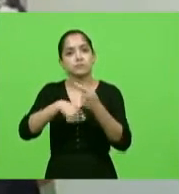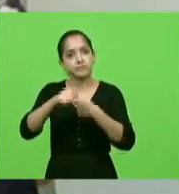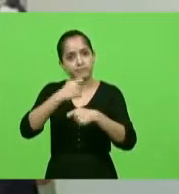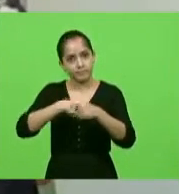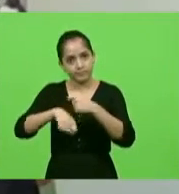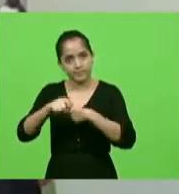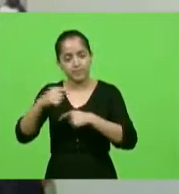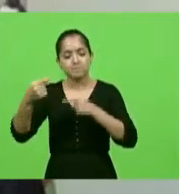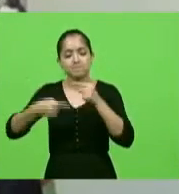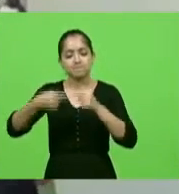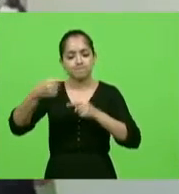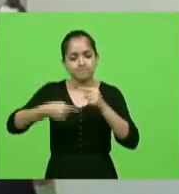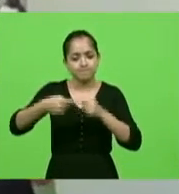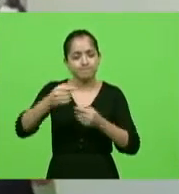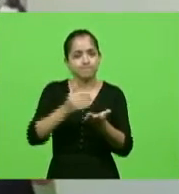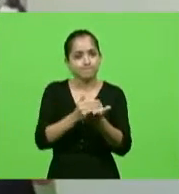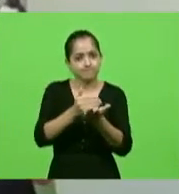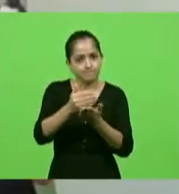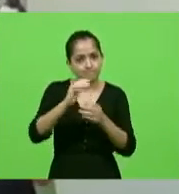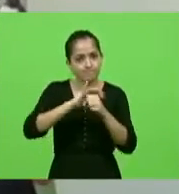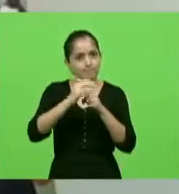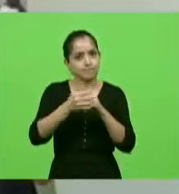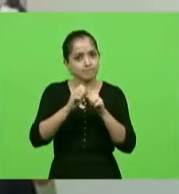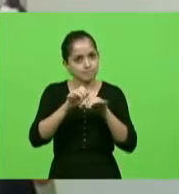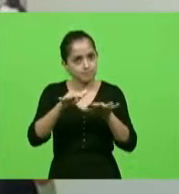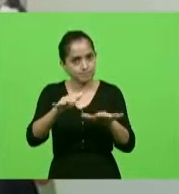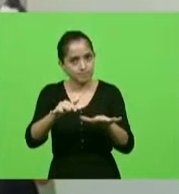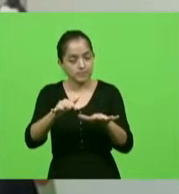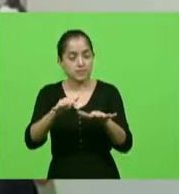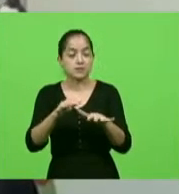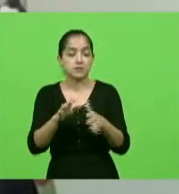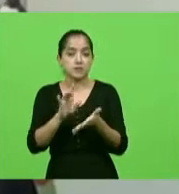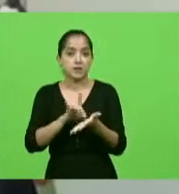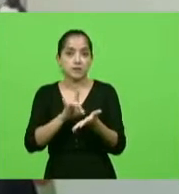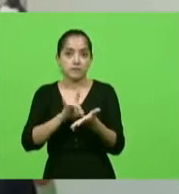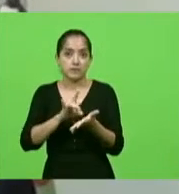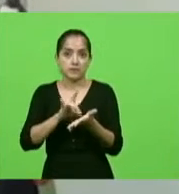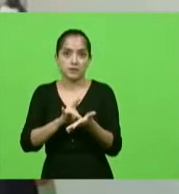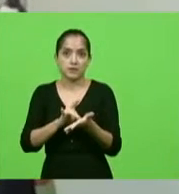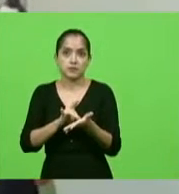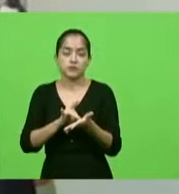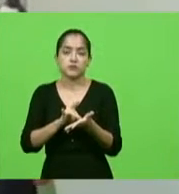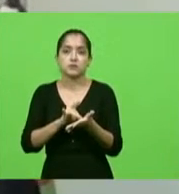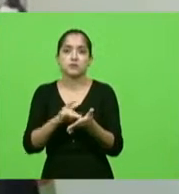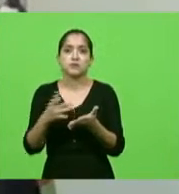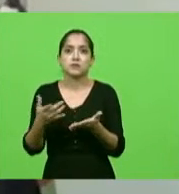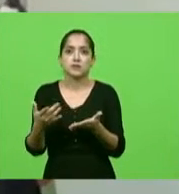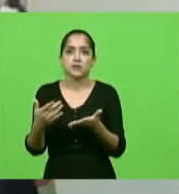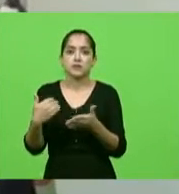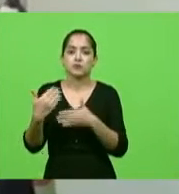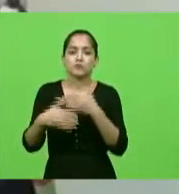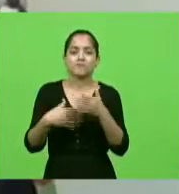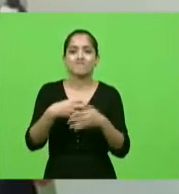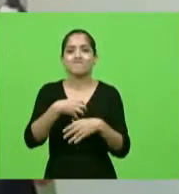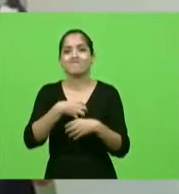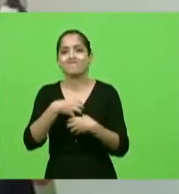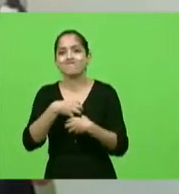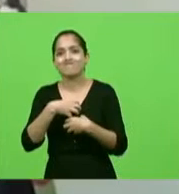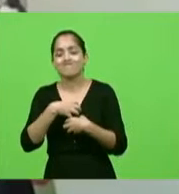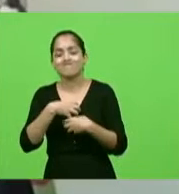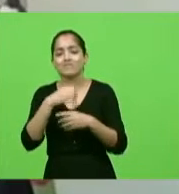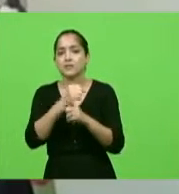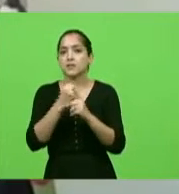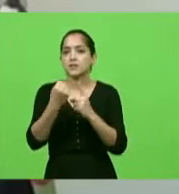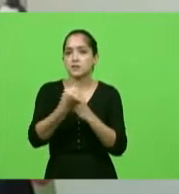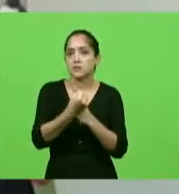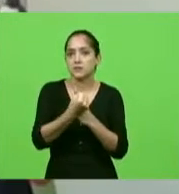muitas vezes se discute naquele início da pandemia, realmente todo o sentimento da